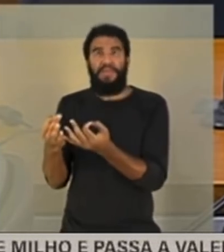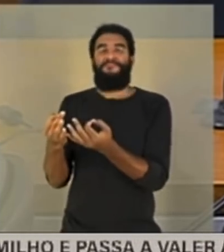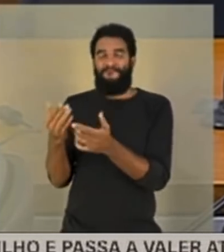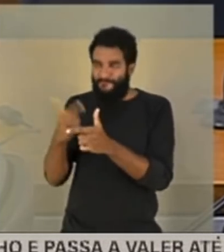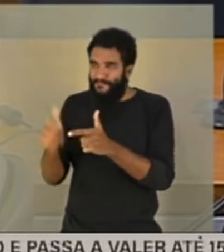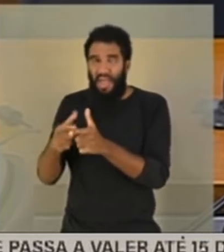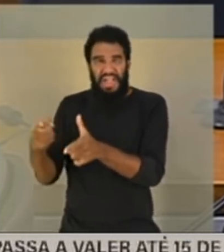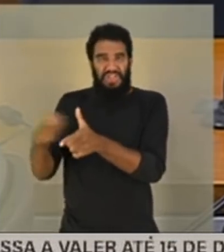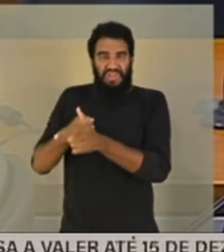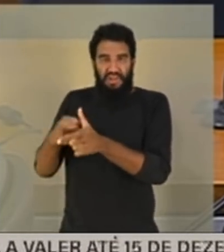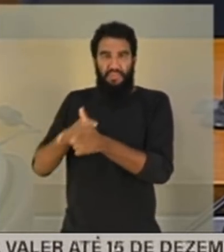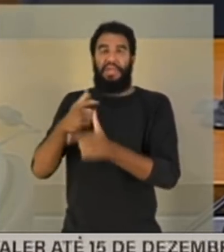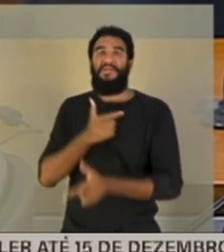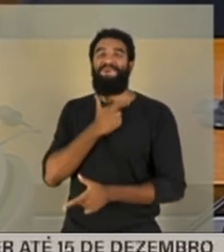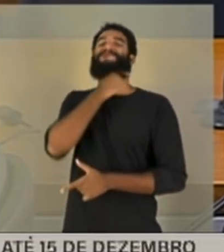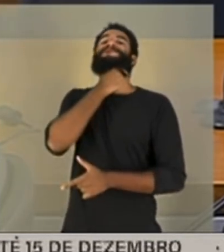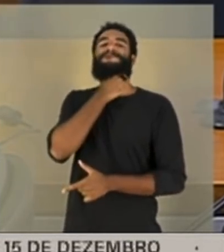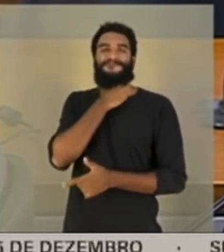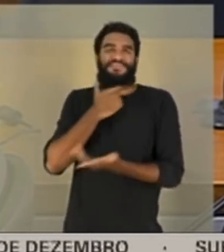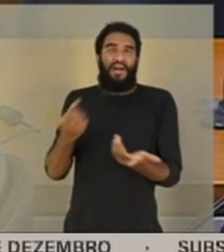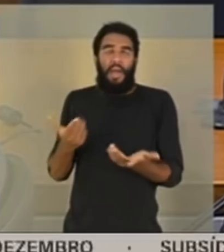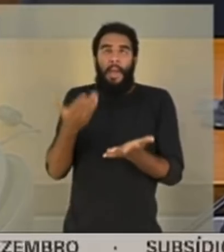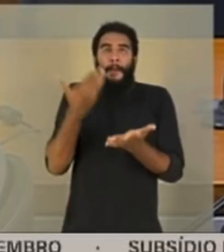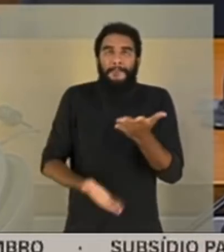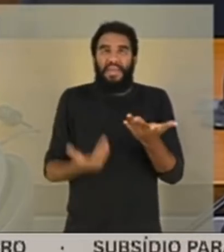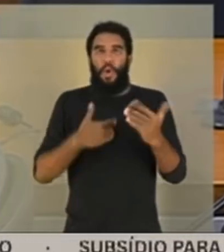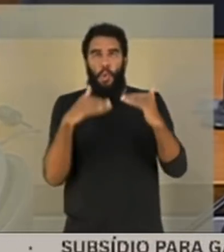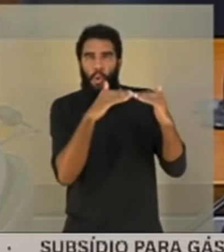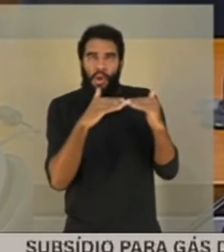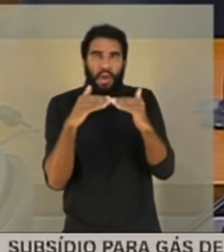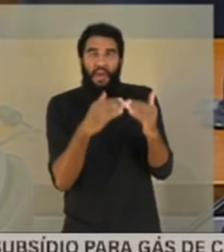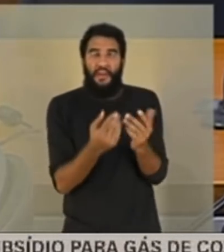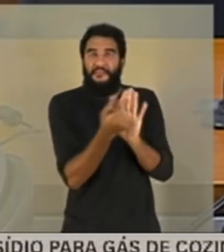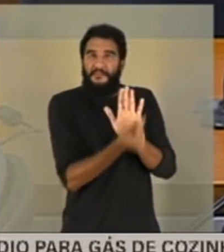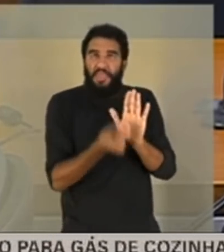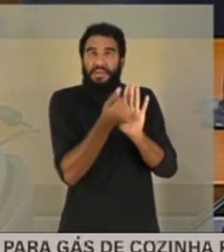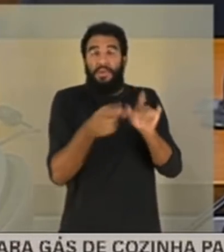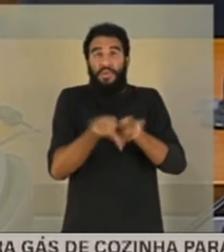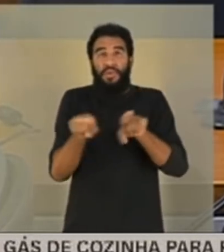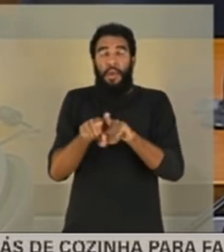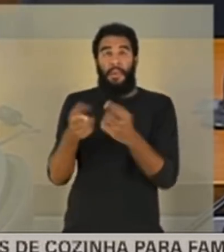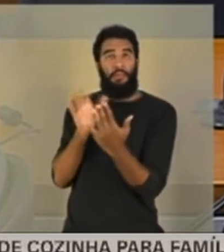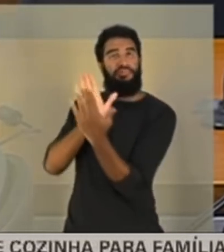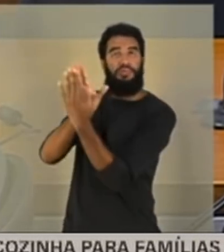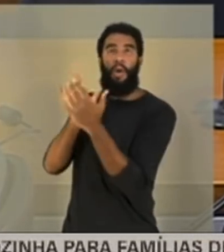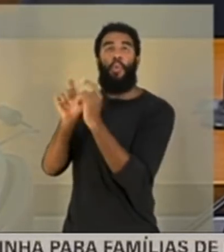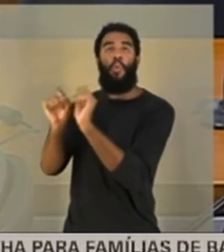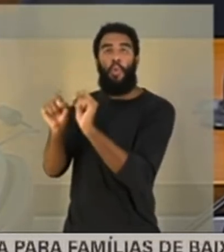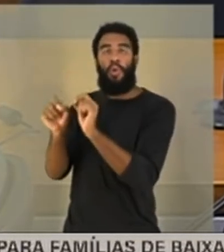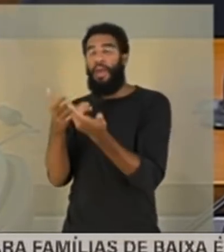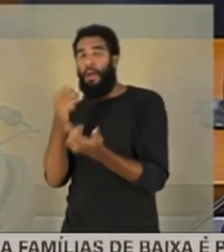dívidas acumuladas, da perda do padrão financeiro, da instabilidade política, do terror face ao risco de